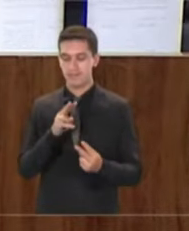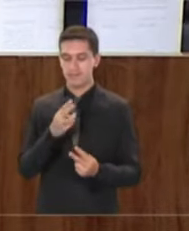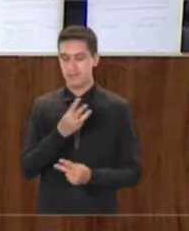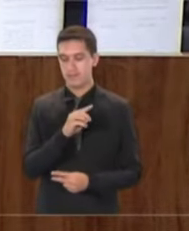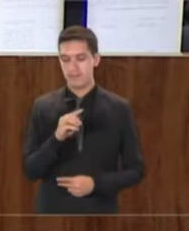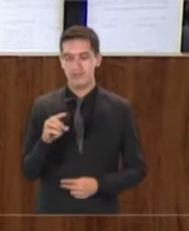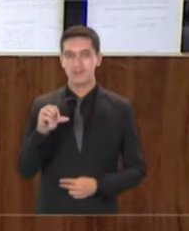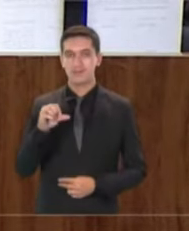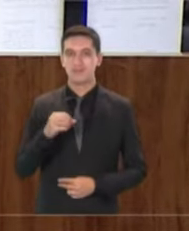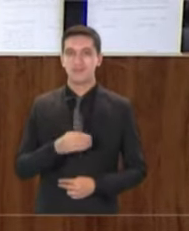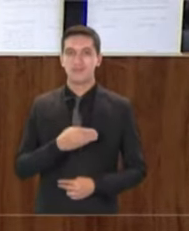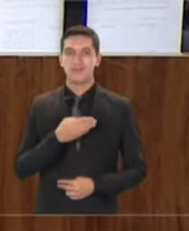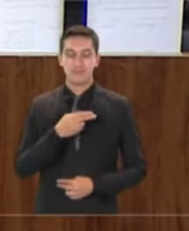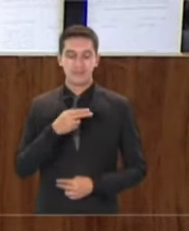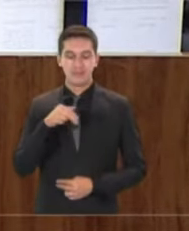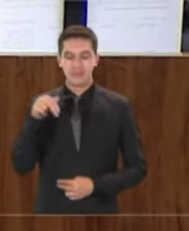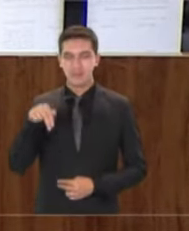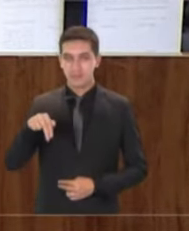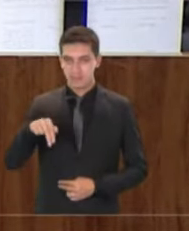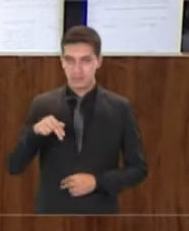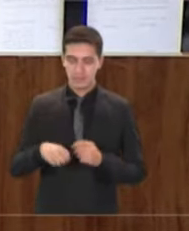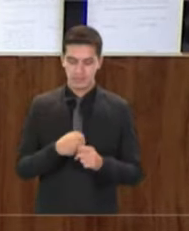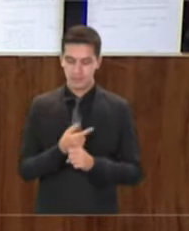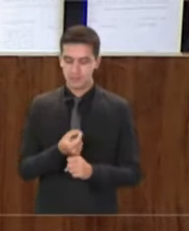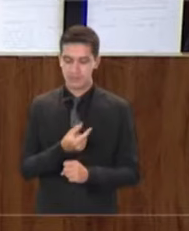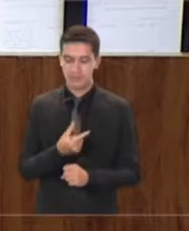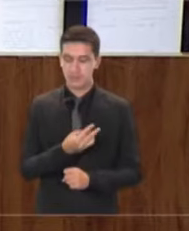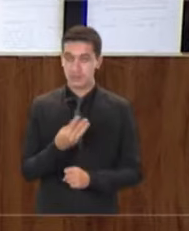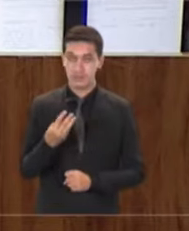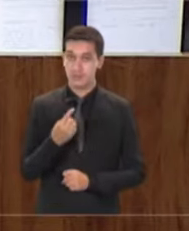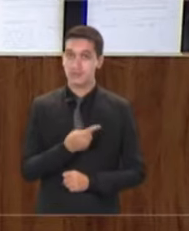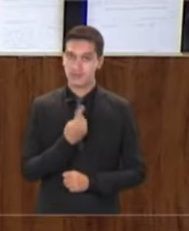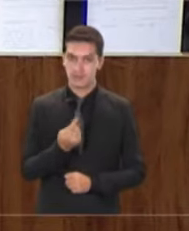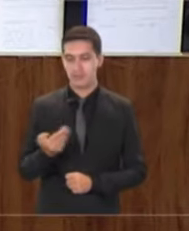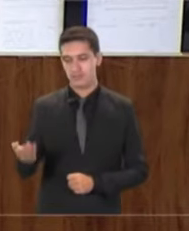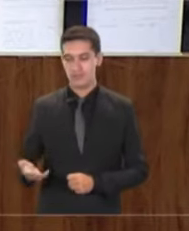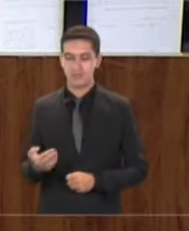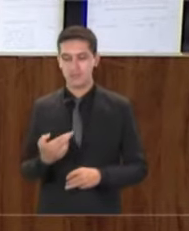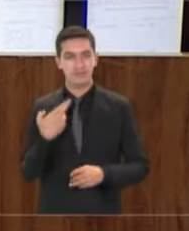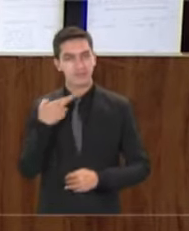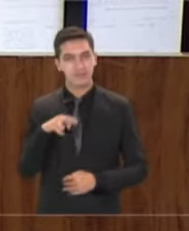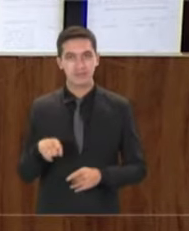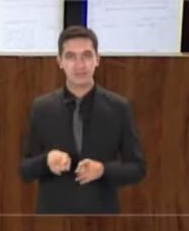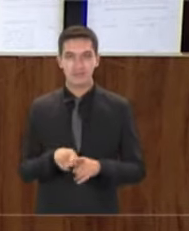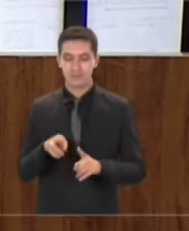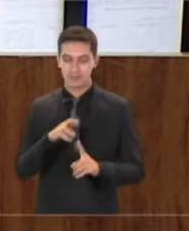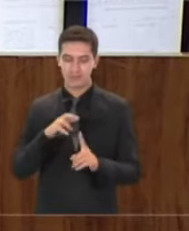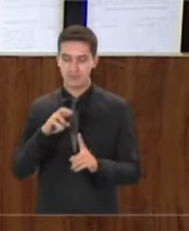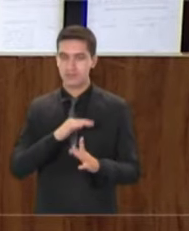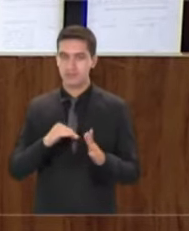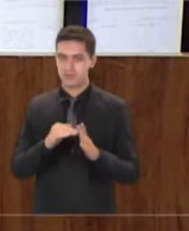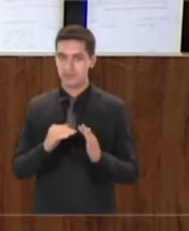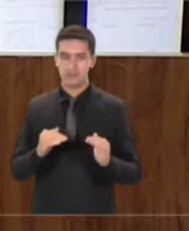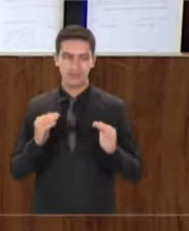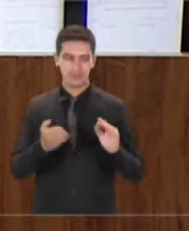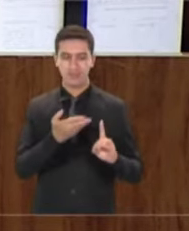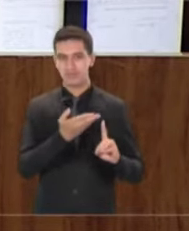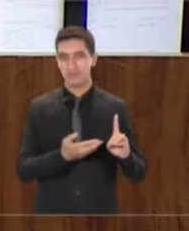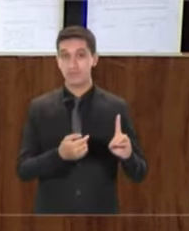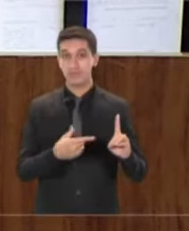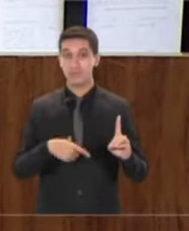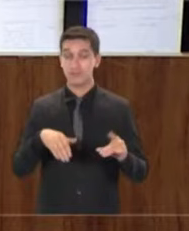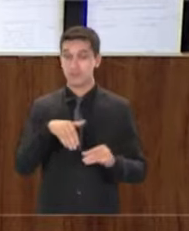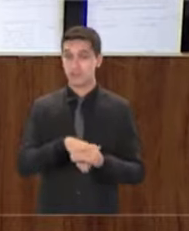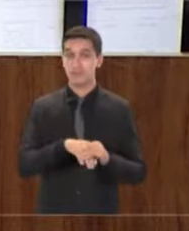de 2023, o nosso então relator e corregedor-geral, ministro Benedito Gonçalves, votou